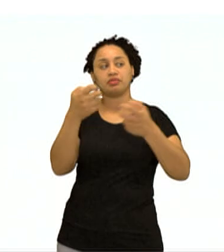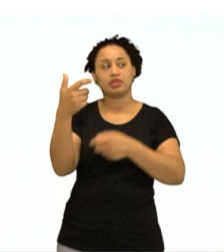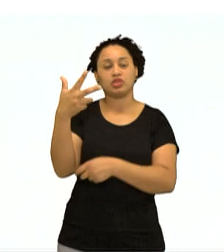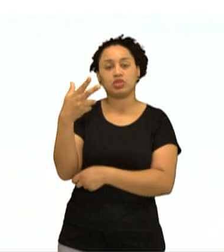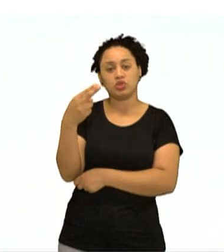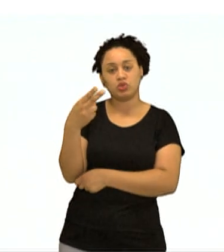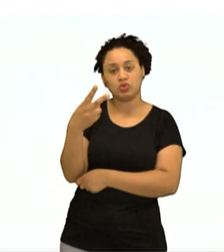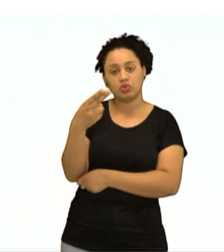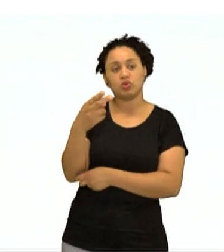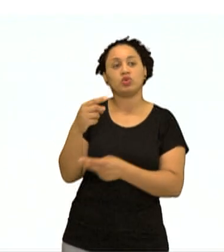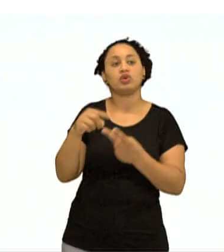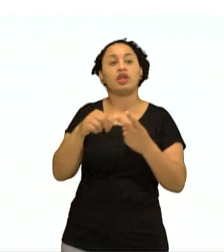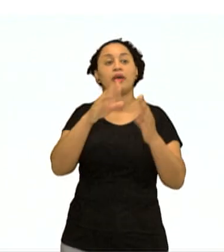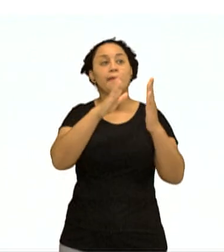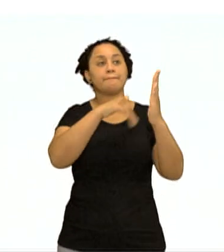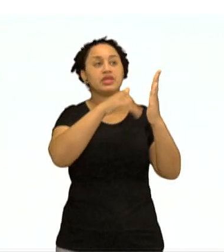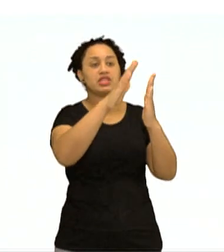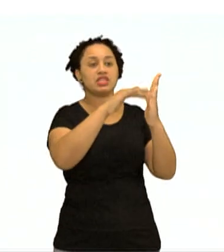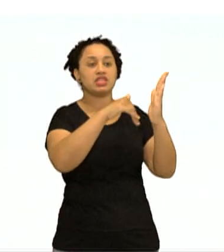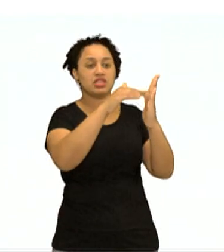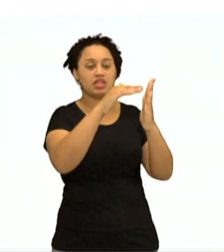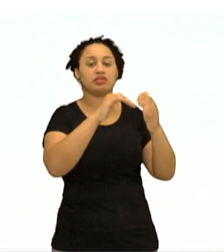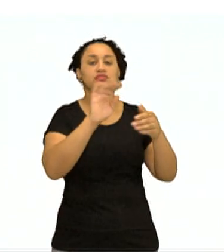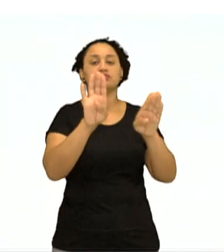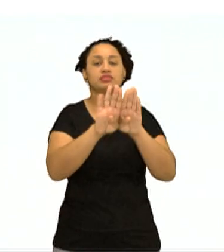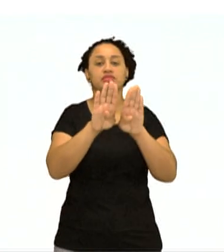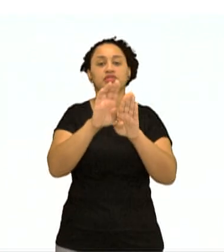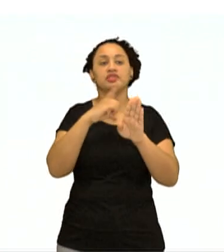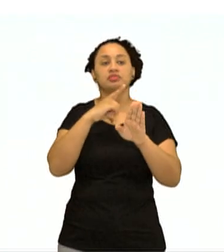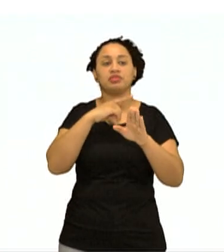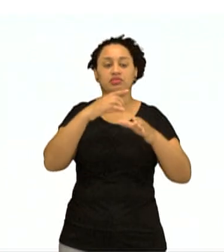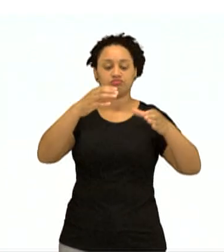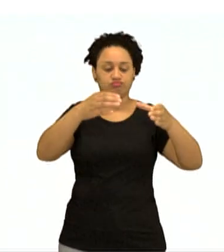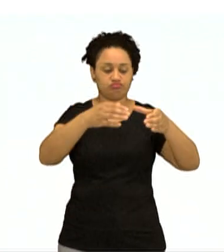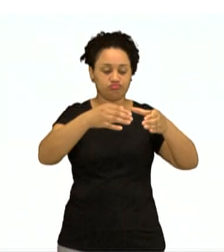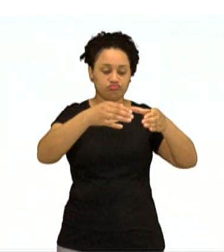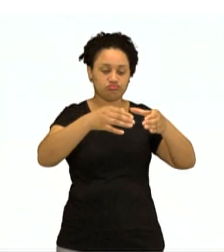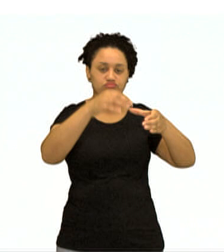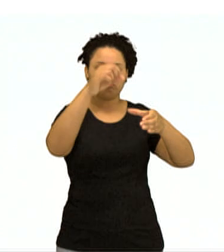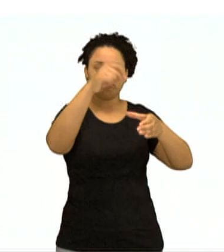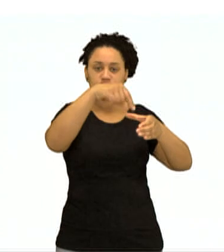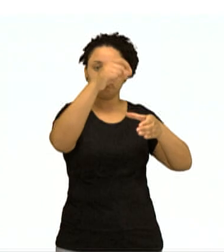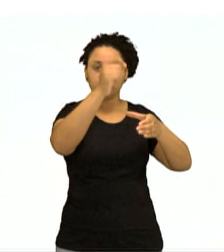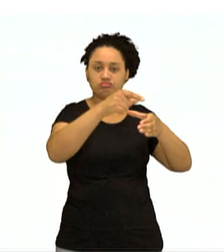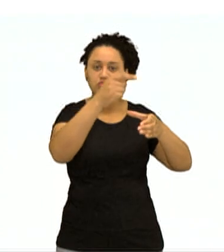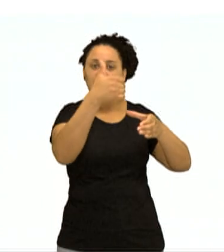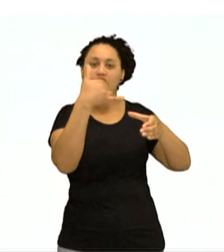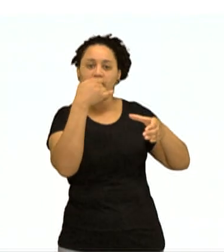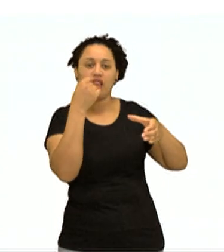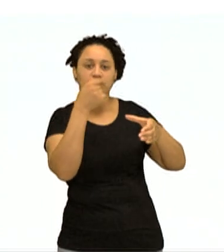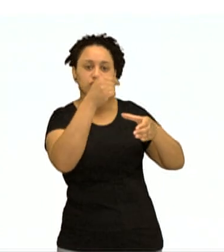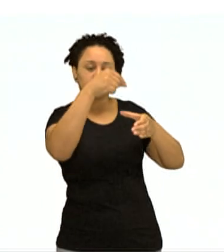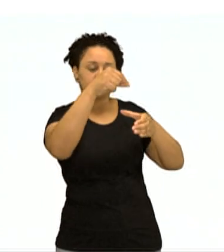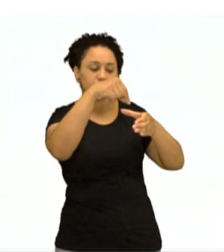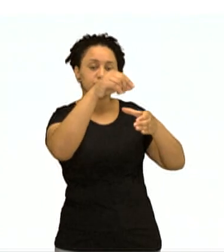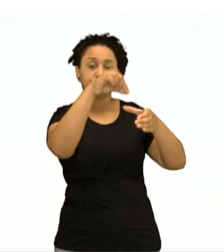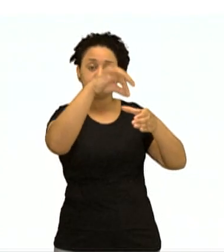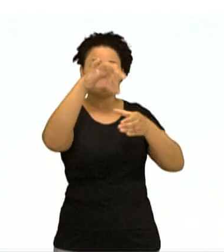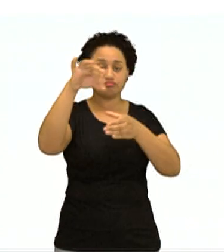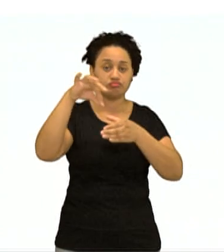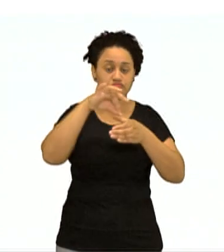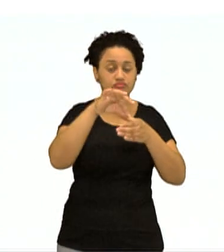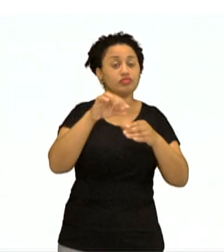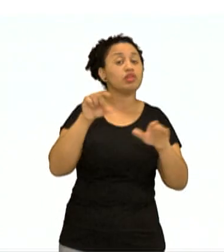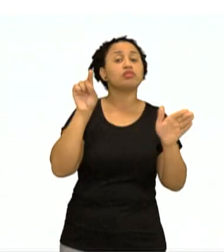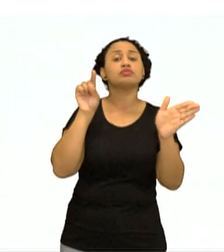tesouras, pincel. O que mais temos? Os recipientes, os baldinhos para colocar esses objetos. Agora eu